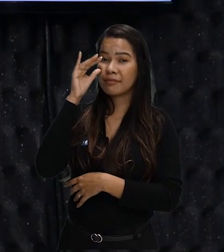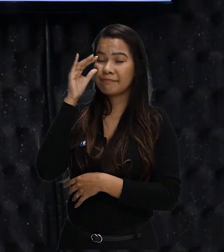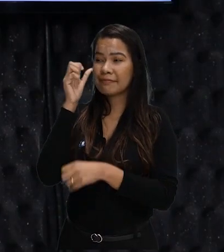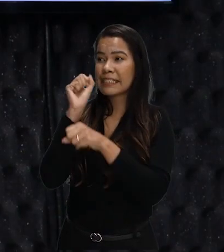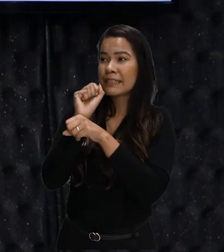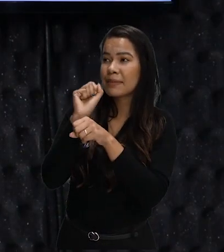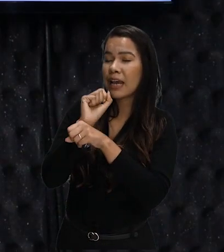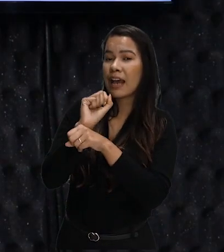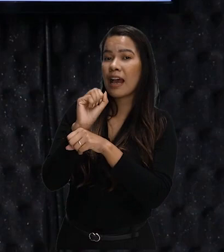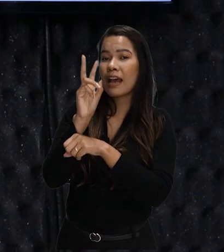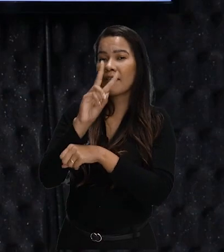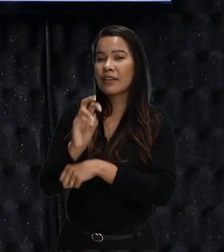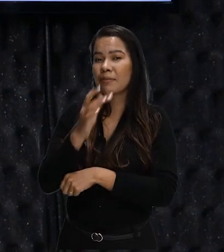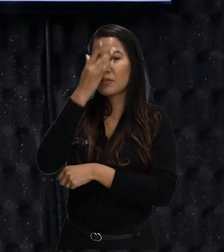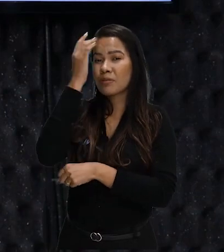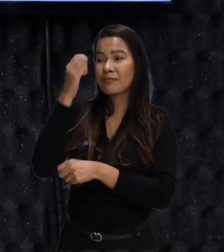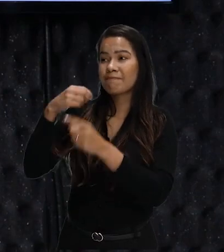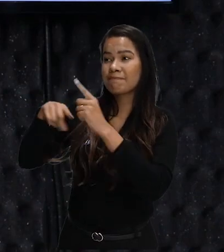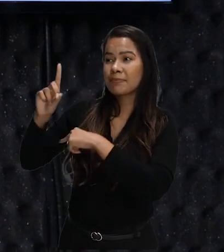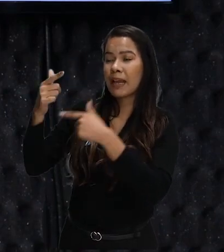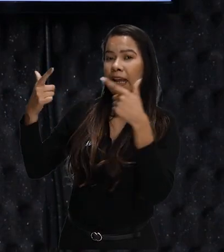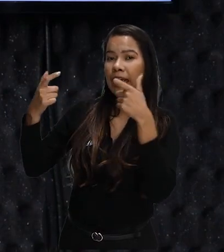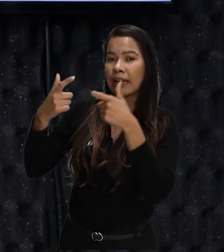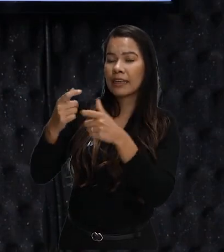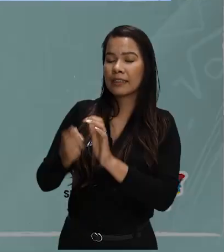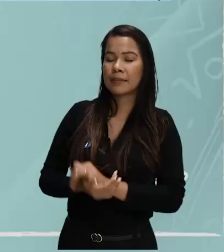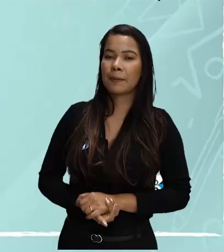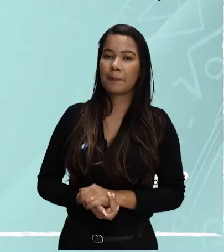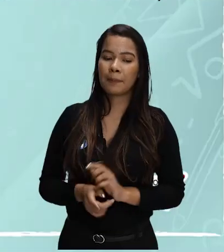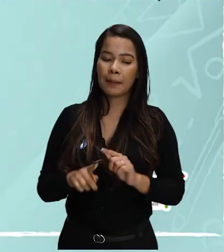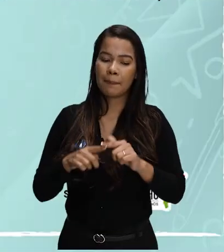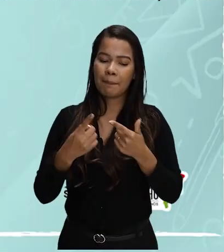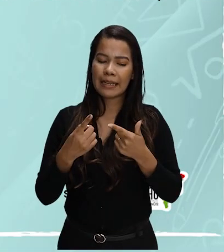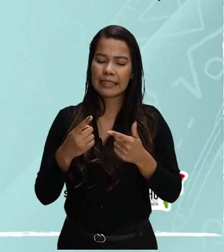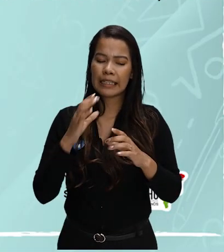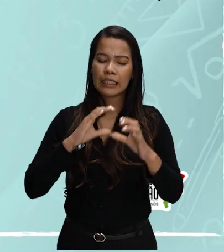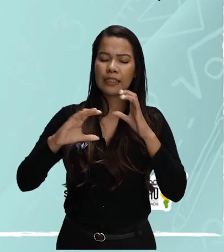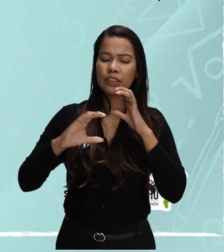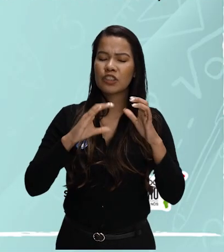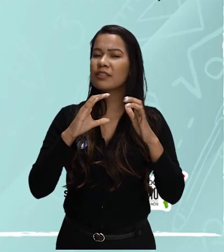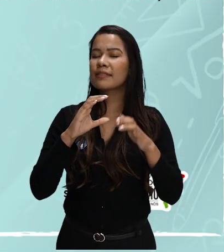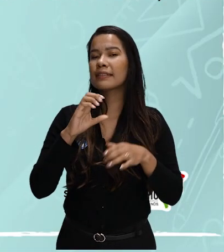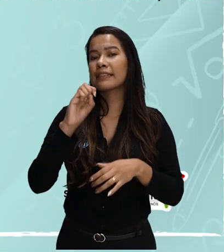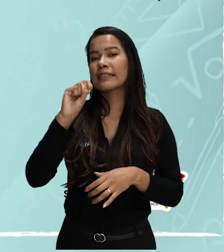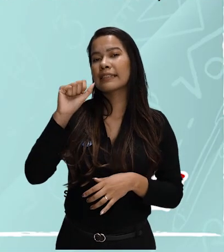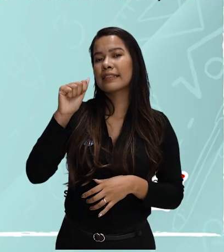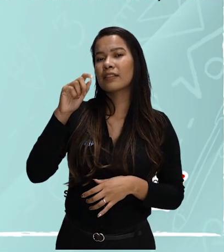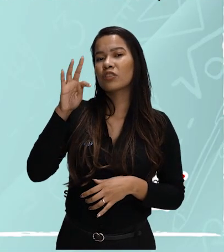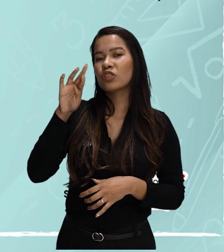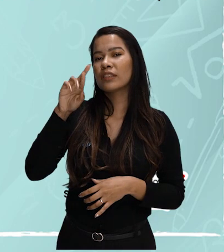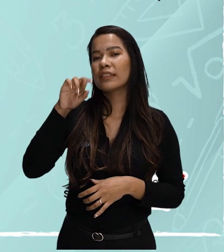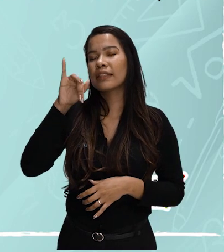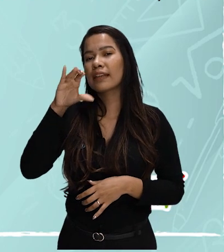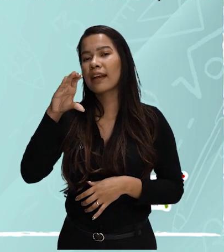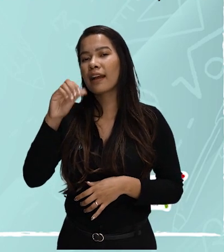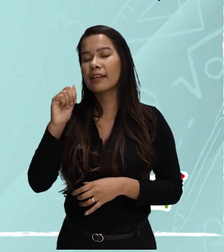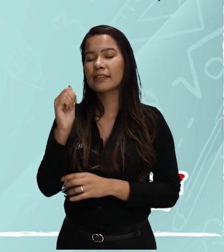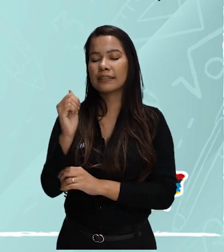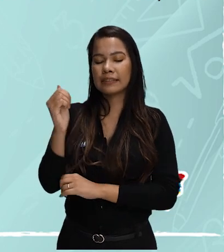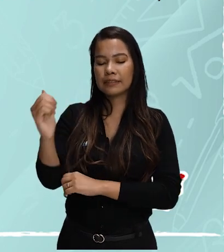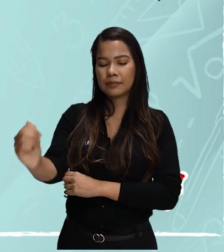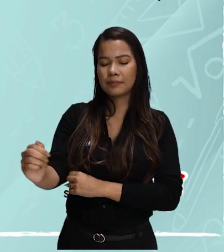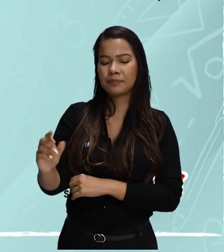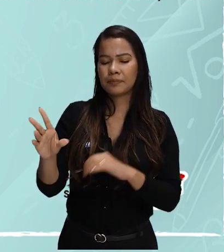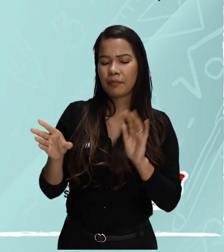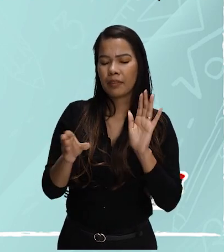para a guerra, tá bom? A cantiga do tipo satírica, as cantigas, né, são